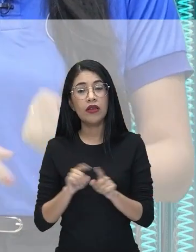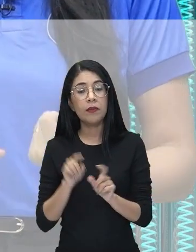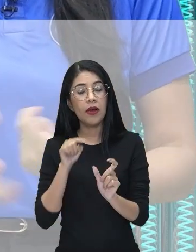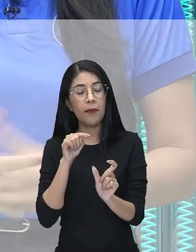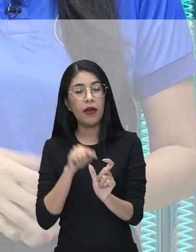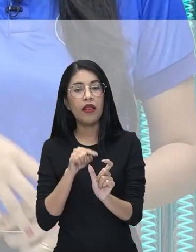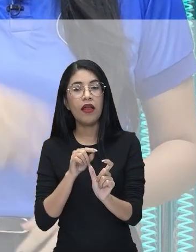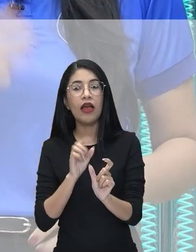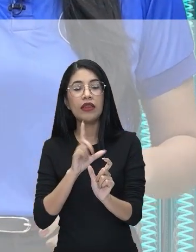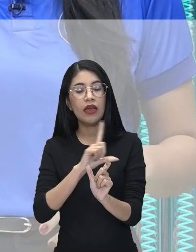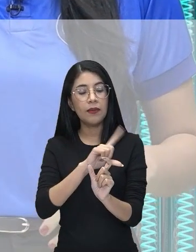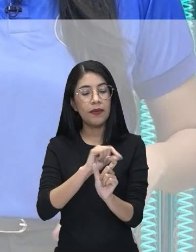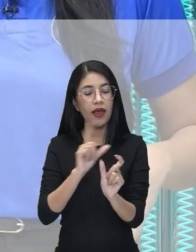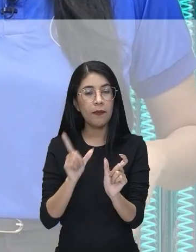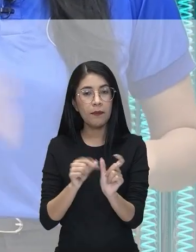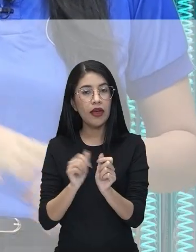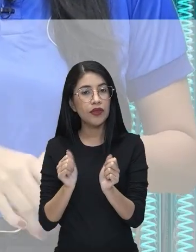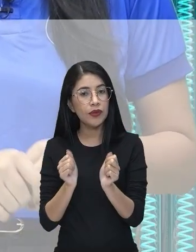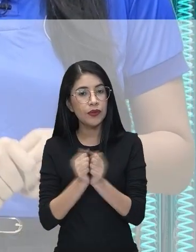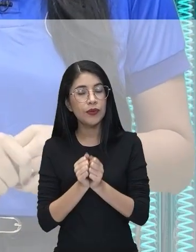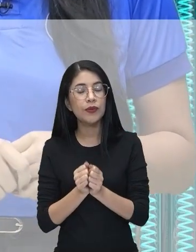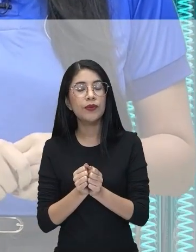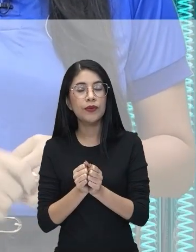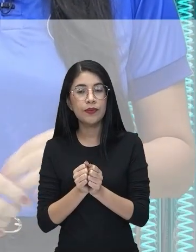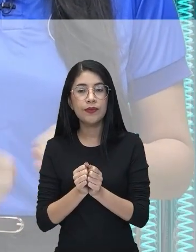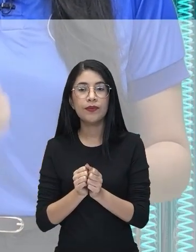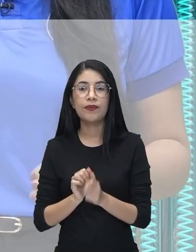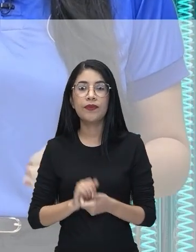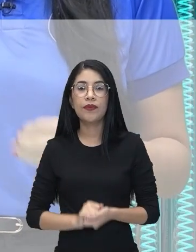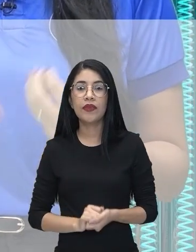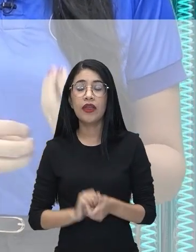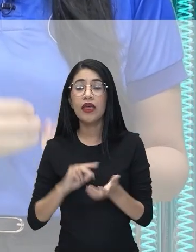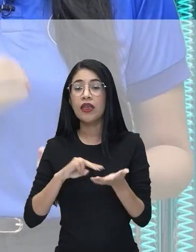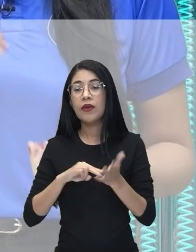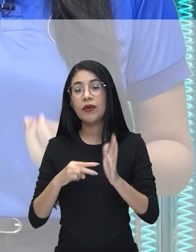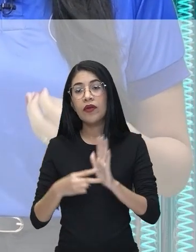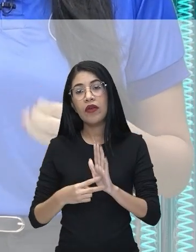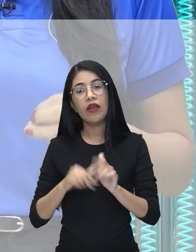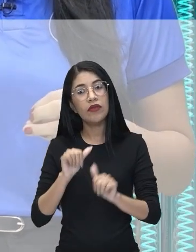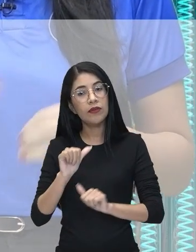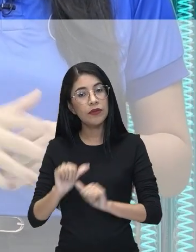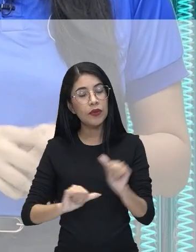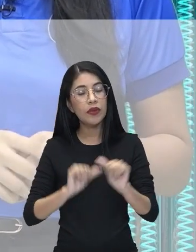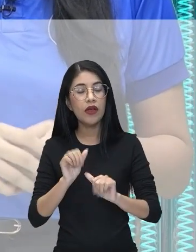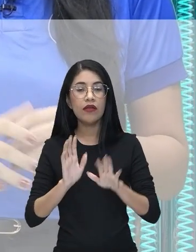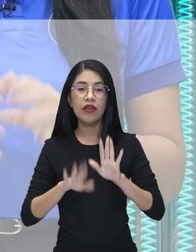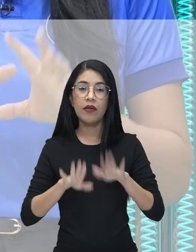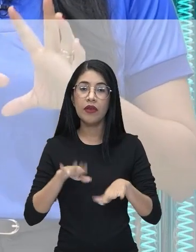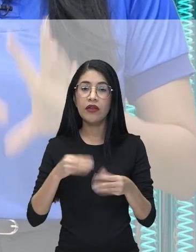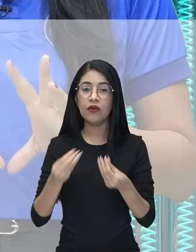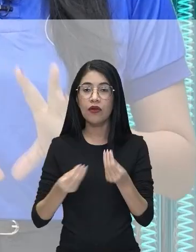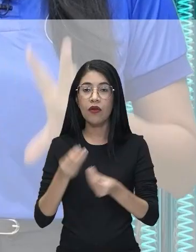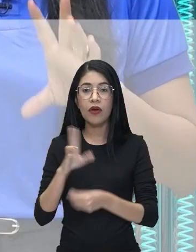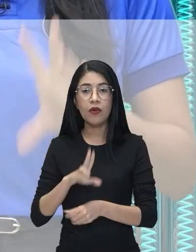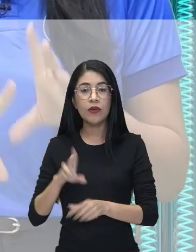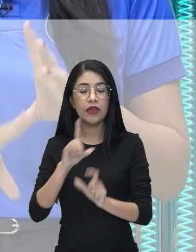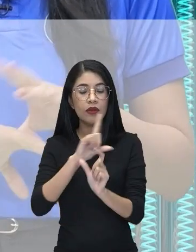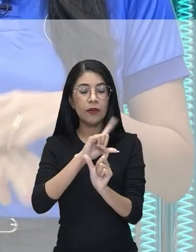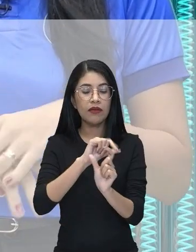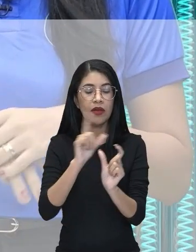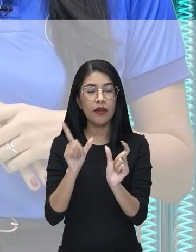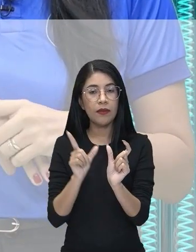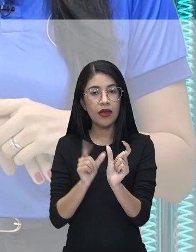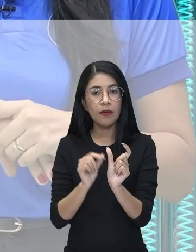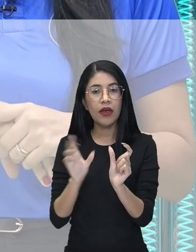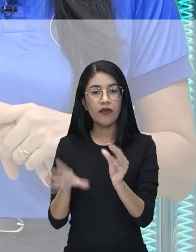vem tanto com prefixo como com sufixo, né? E o significado vai ali mudando de acordo com a partícula que eu